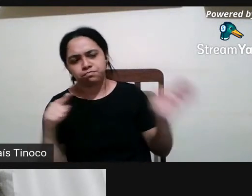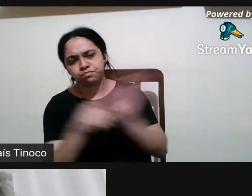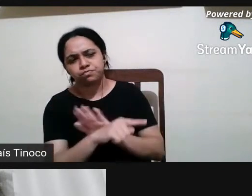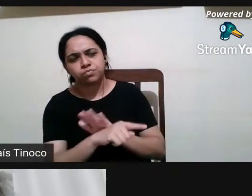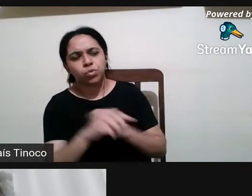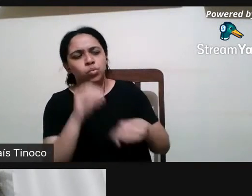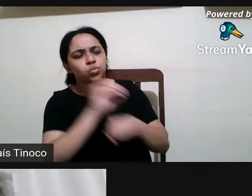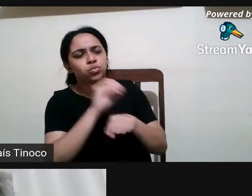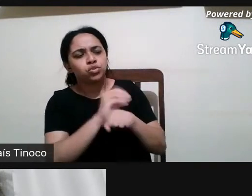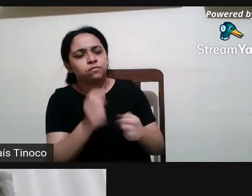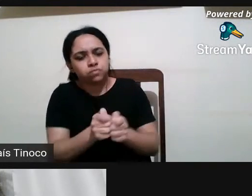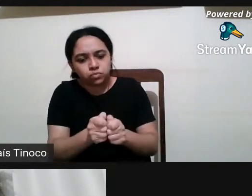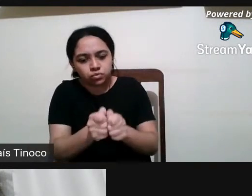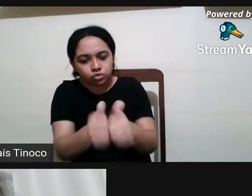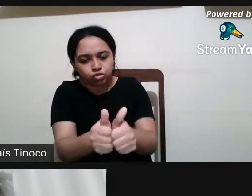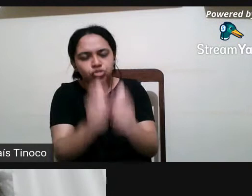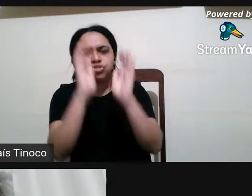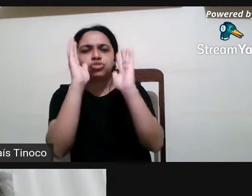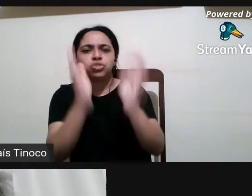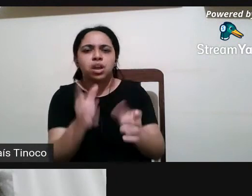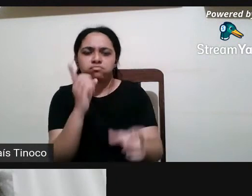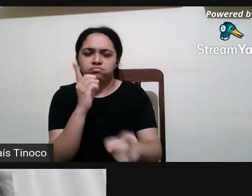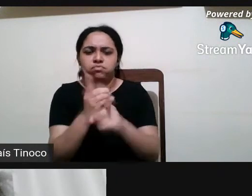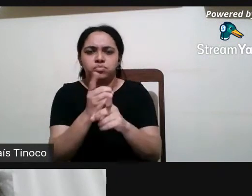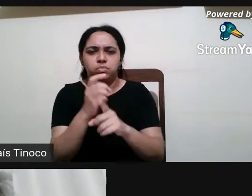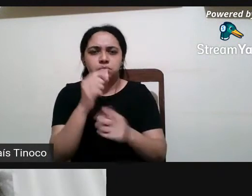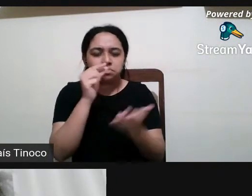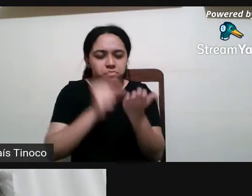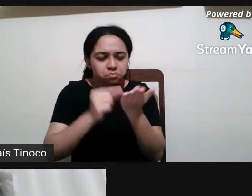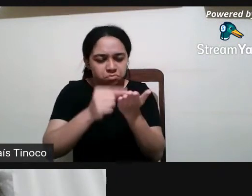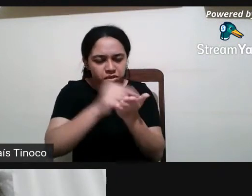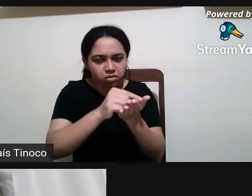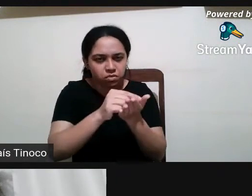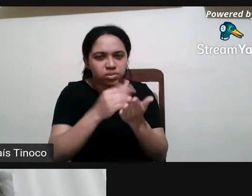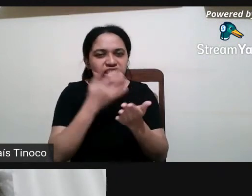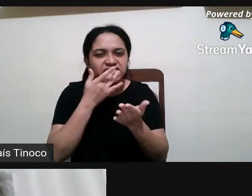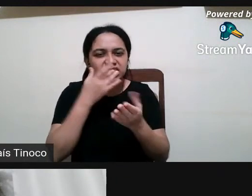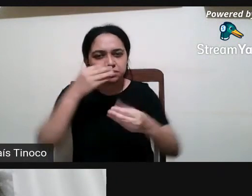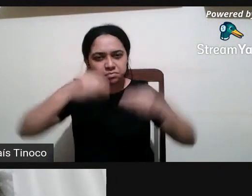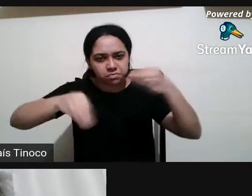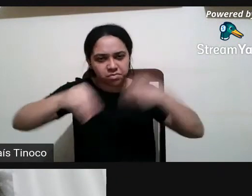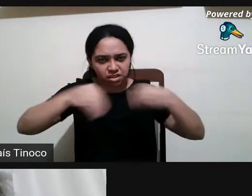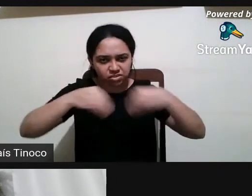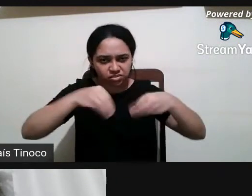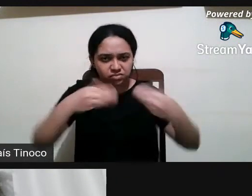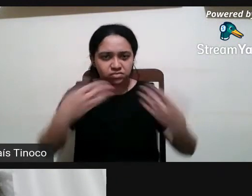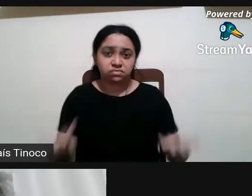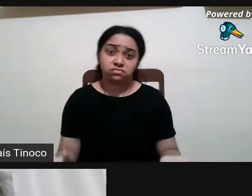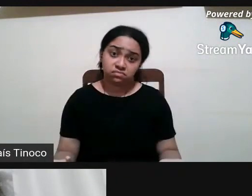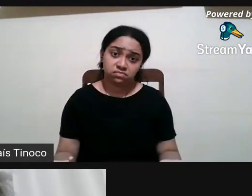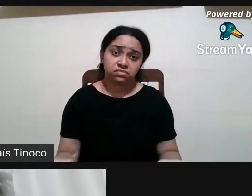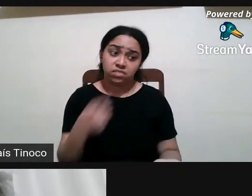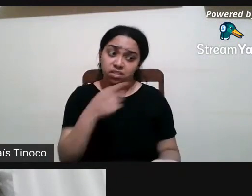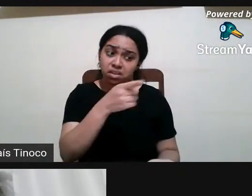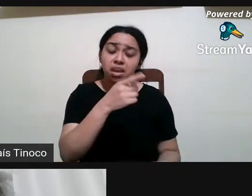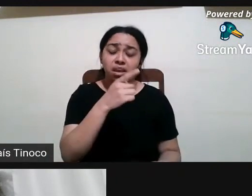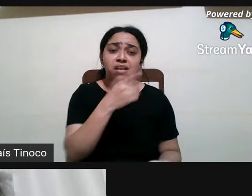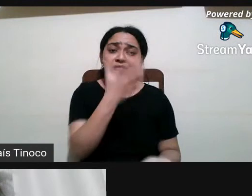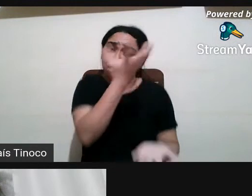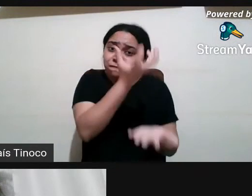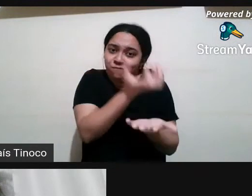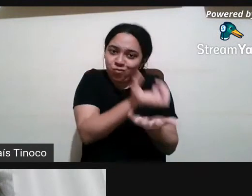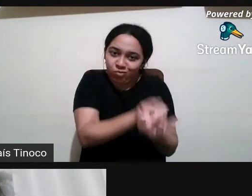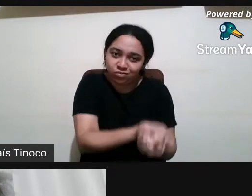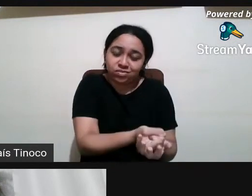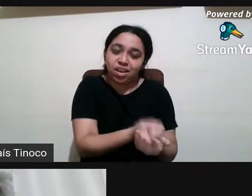de sururu já foi encontrado microplástico? Porque é um desses grandes filtradores, né? Então, essa